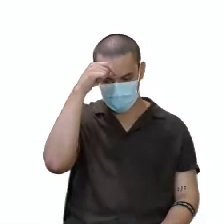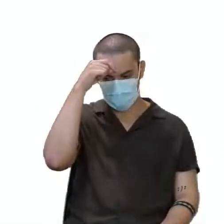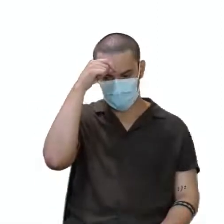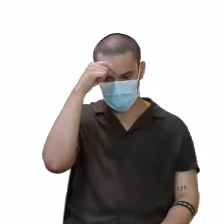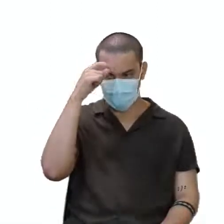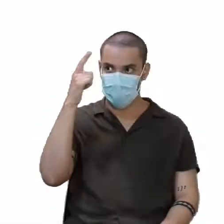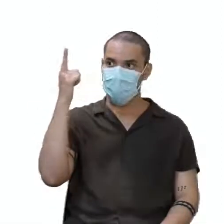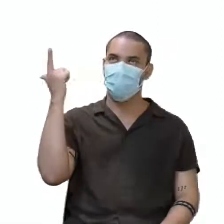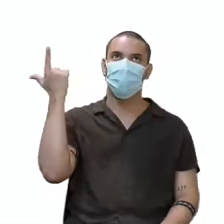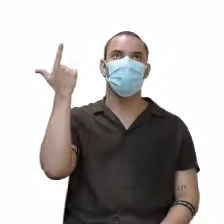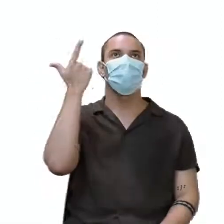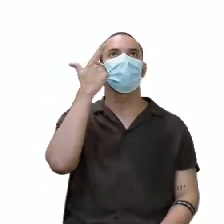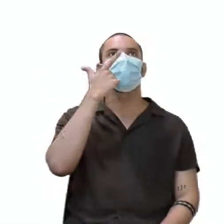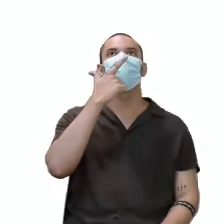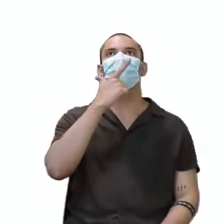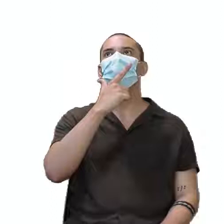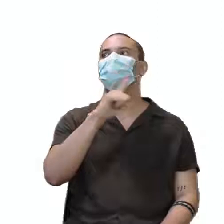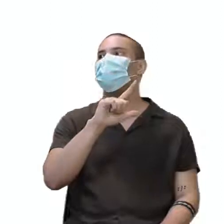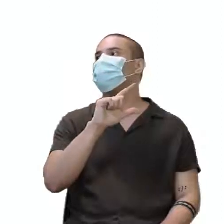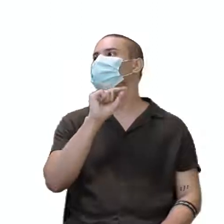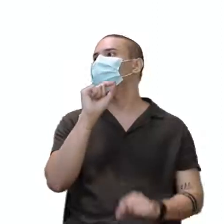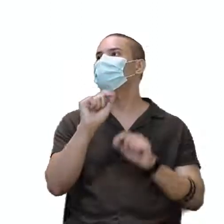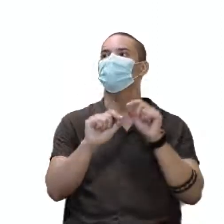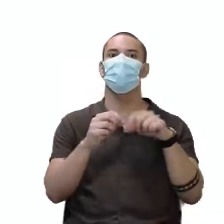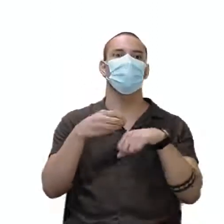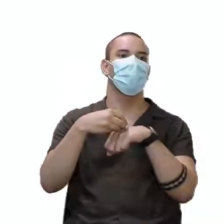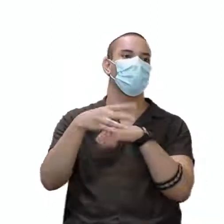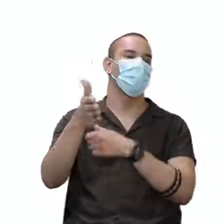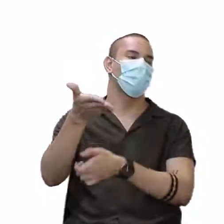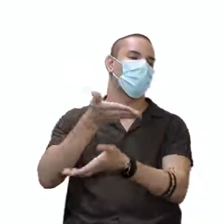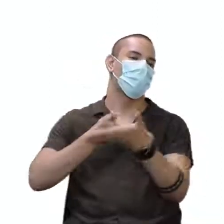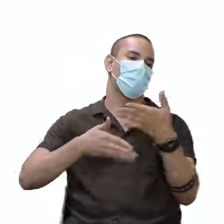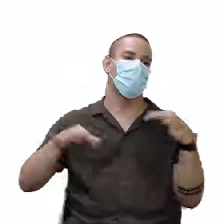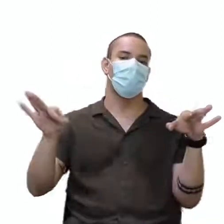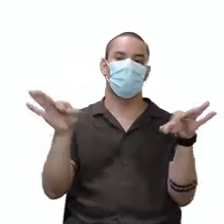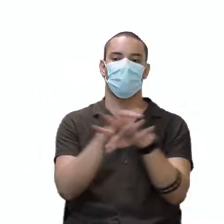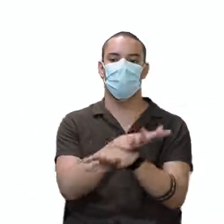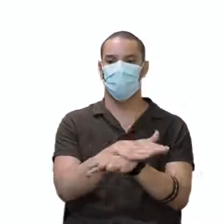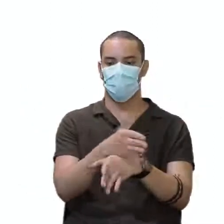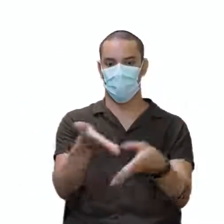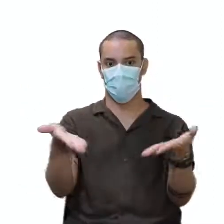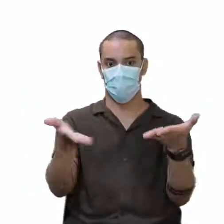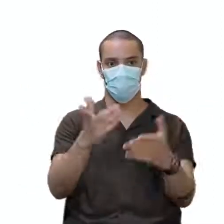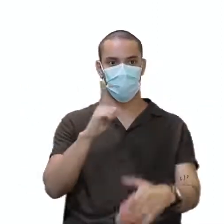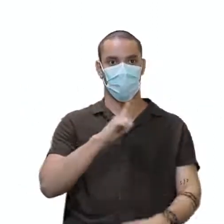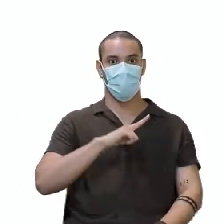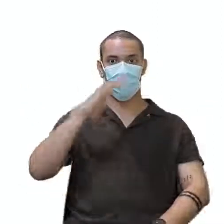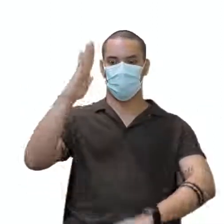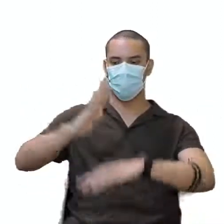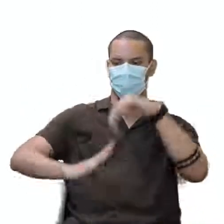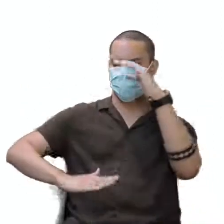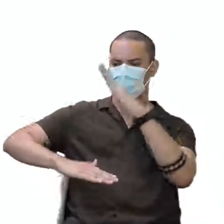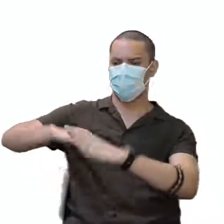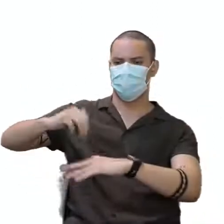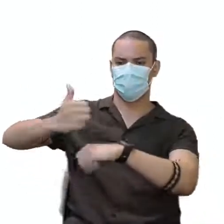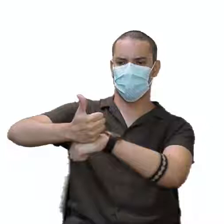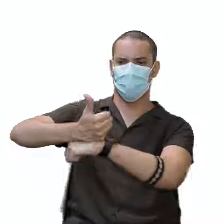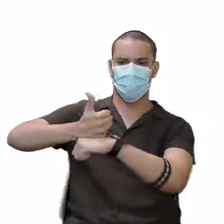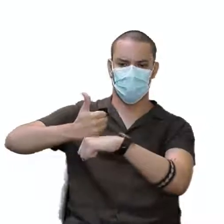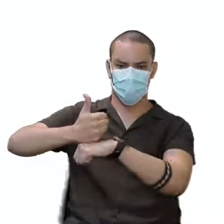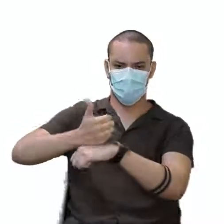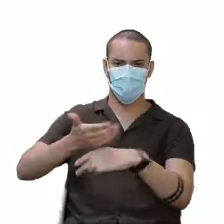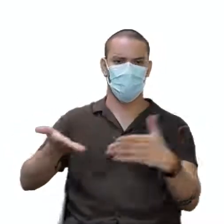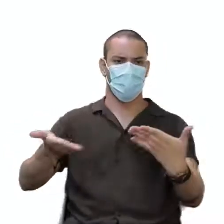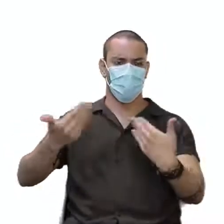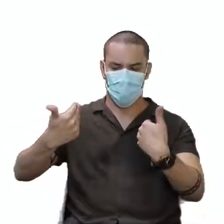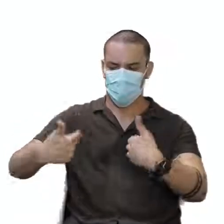dei minha cota de contribuição, né? Agora ele tem uma profissão, agora ele